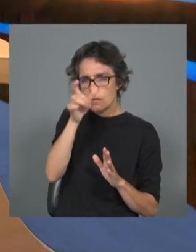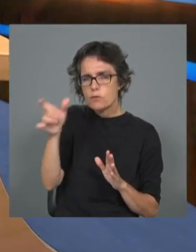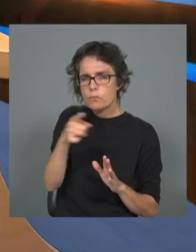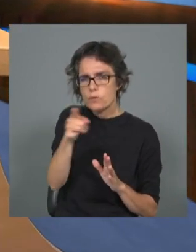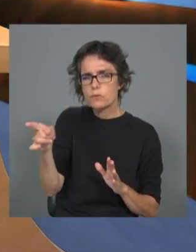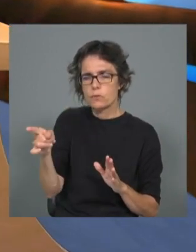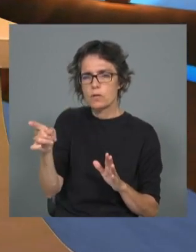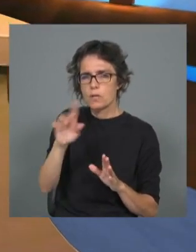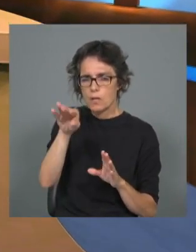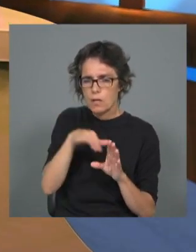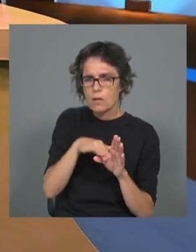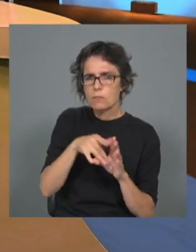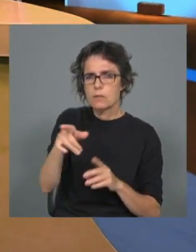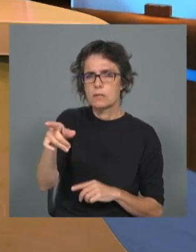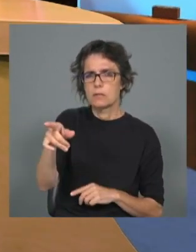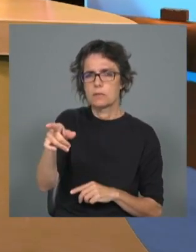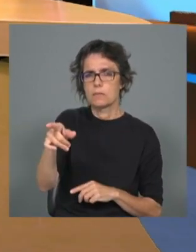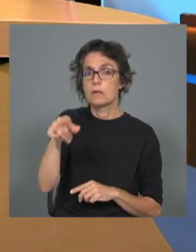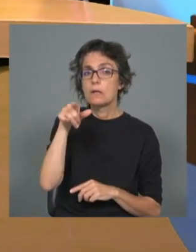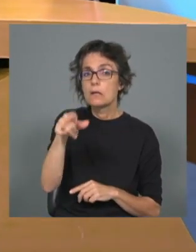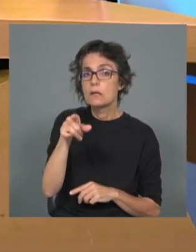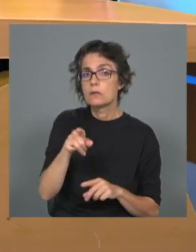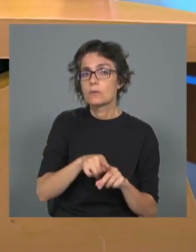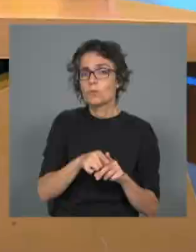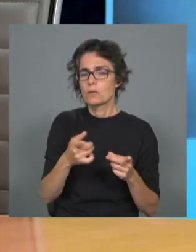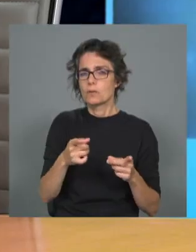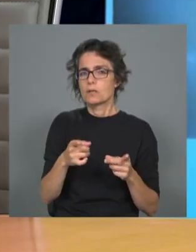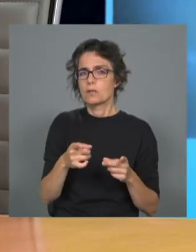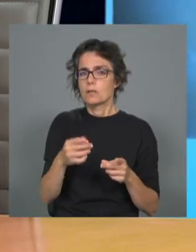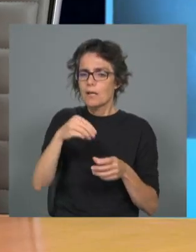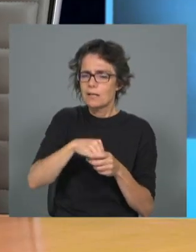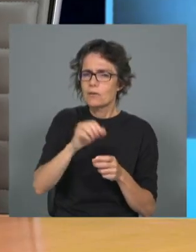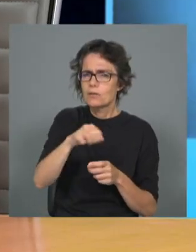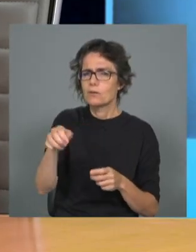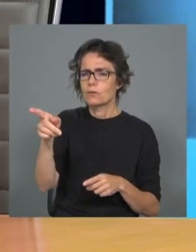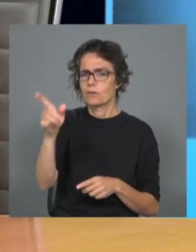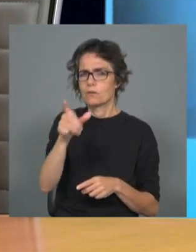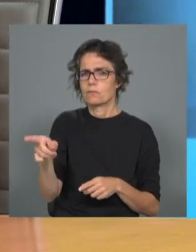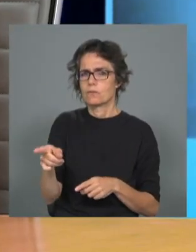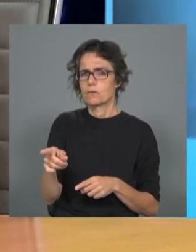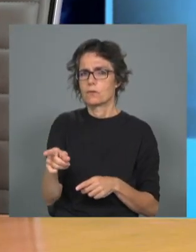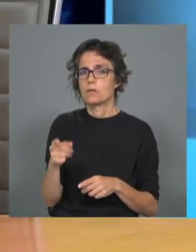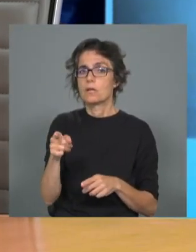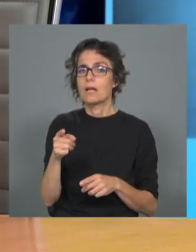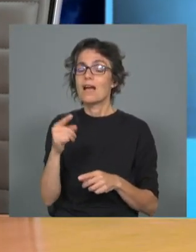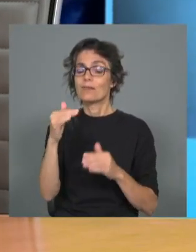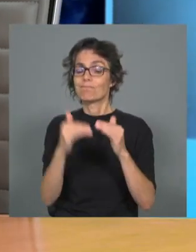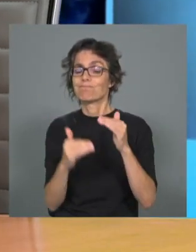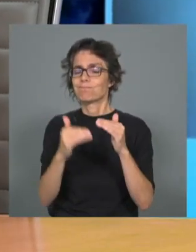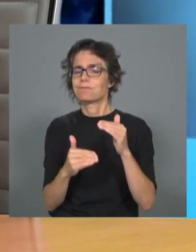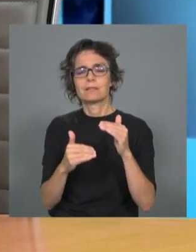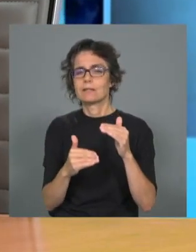os próprios a quem se destinam? E por vezes este desfazamento que